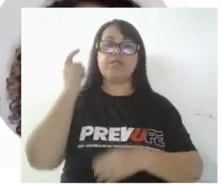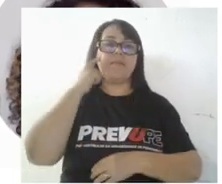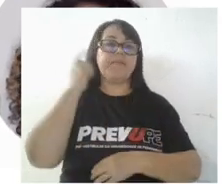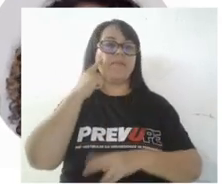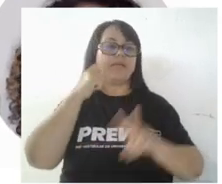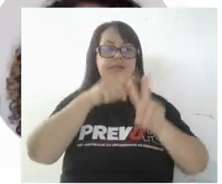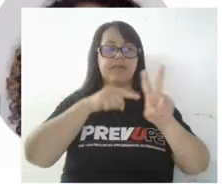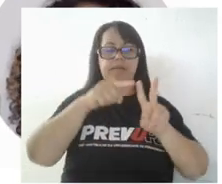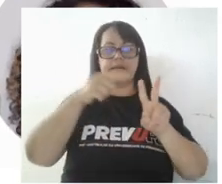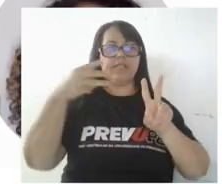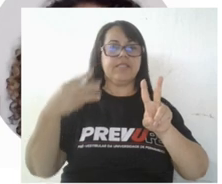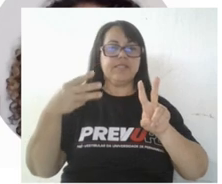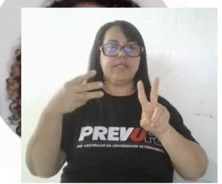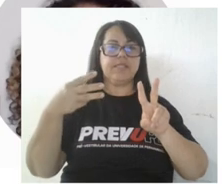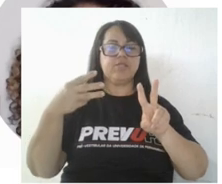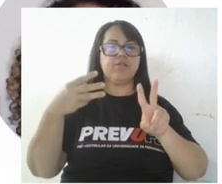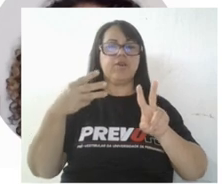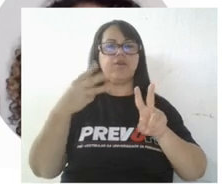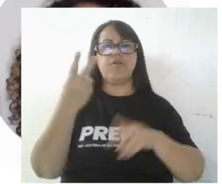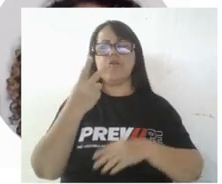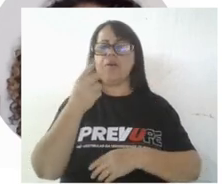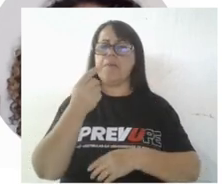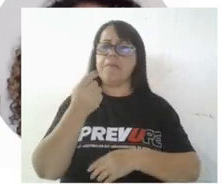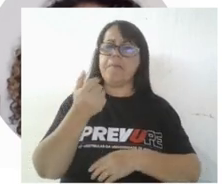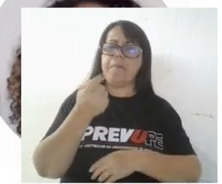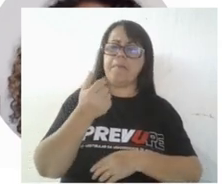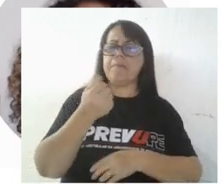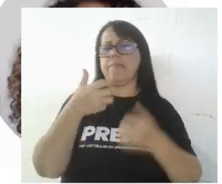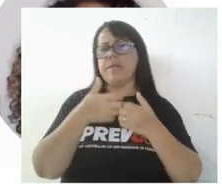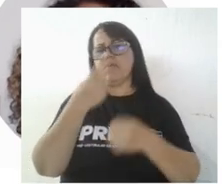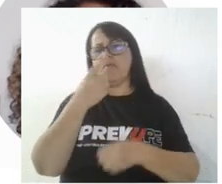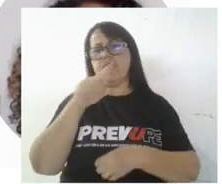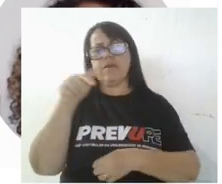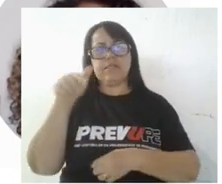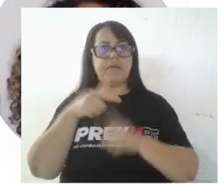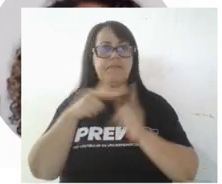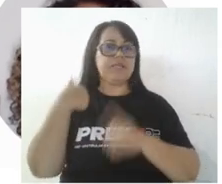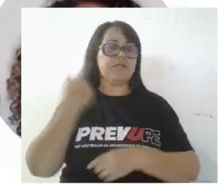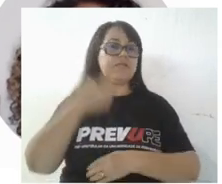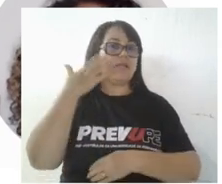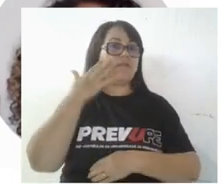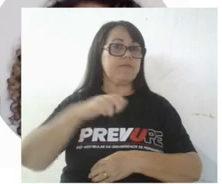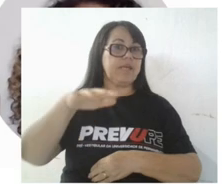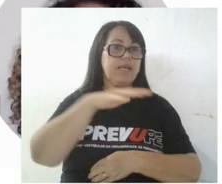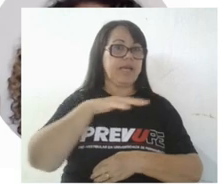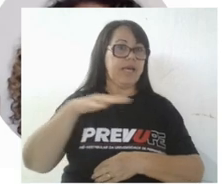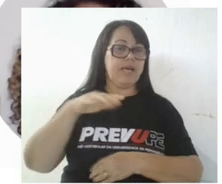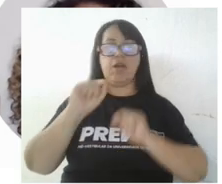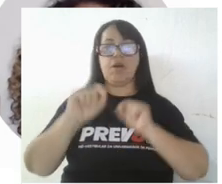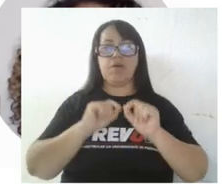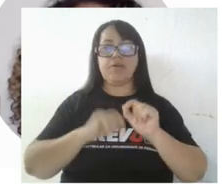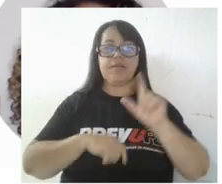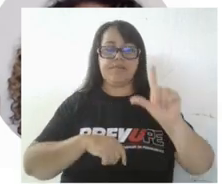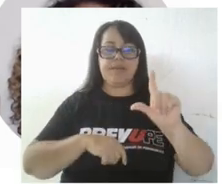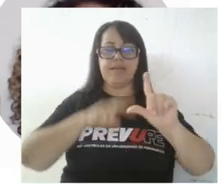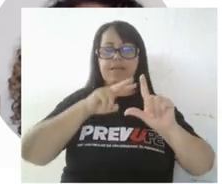raiz de 3 com valor aproximado de 1,7. Então, nós sabemos que a área do triângulo equilátero é